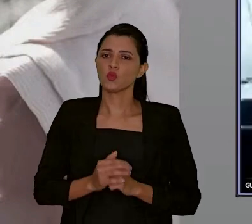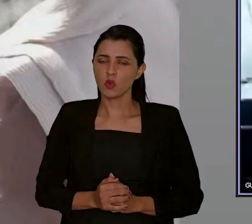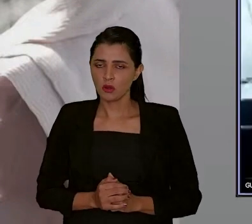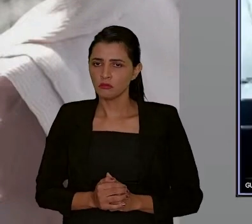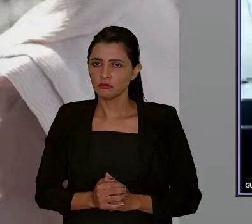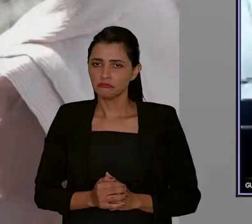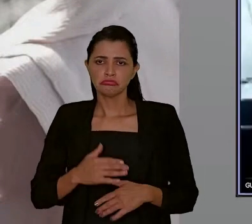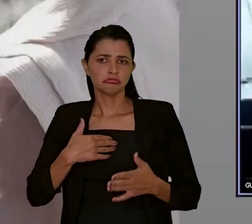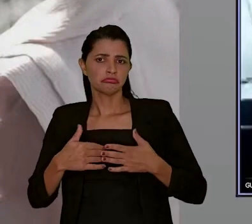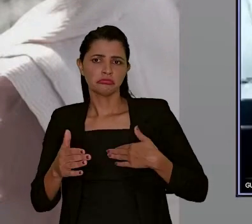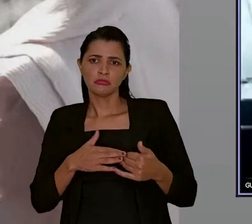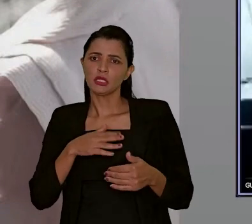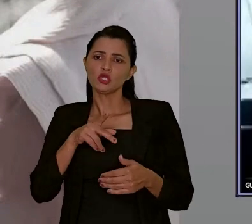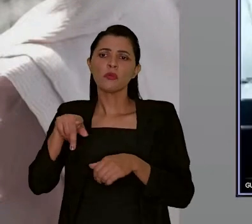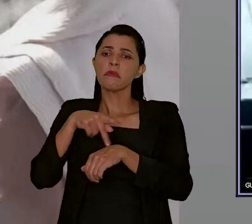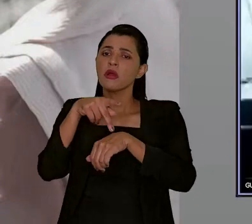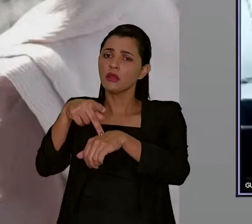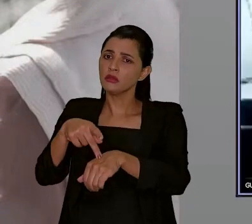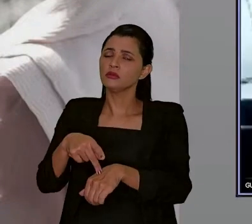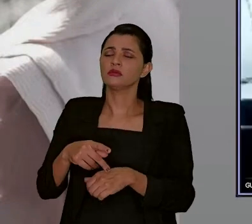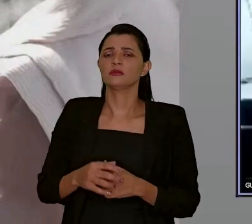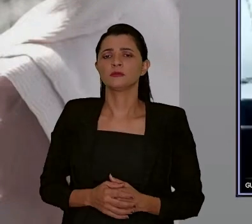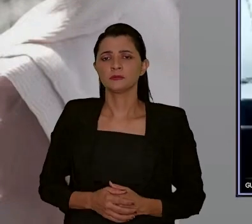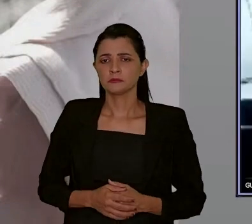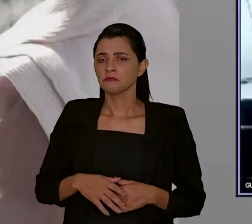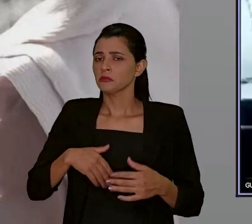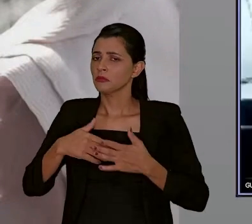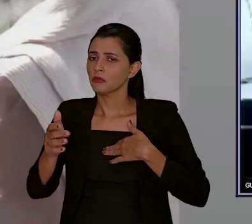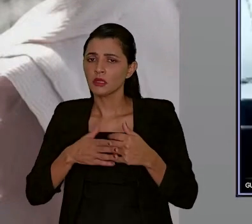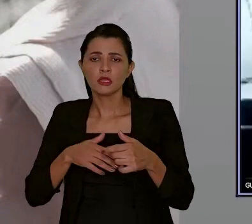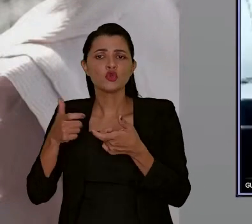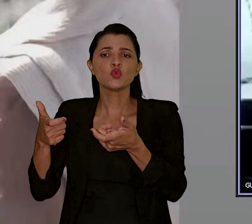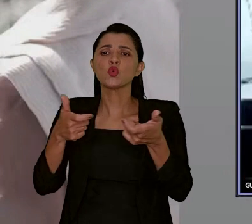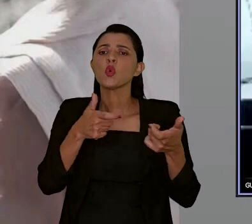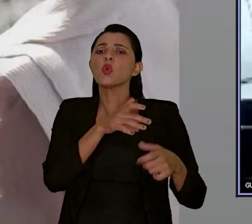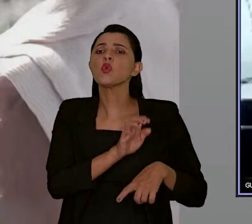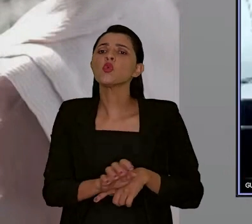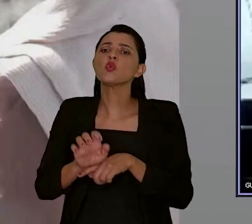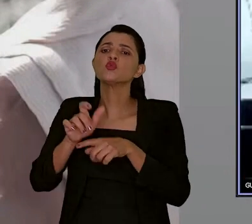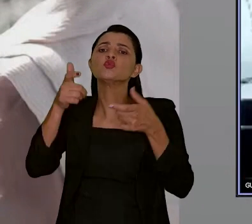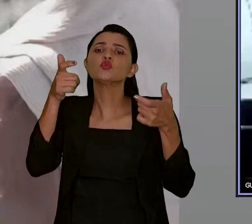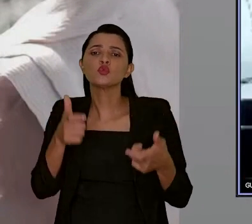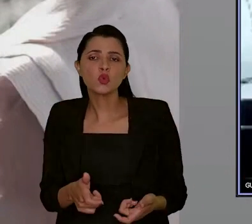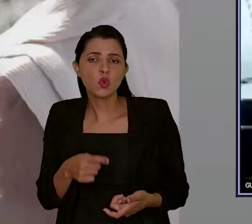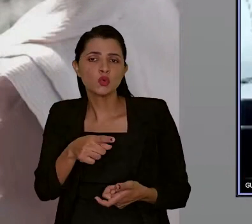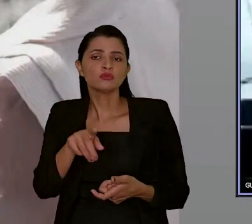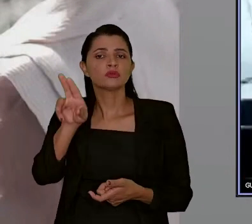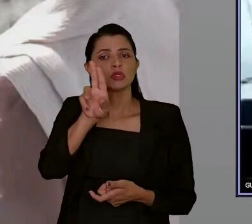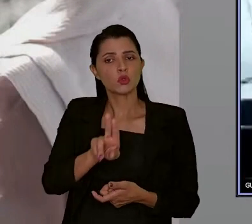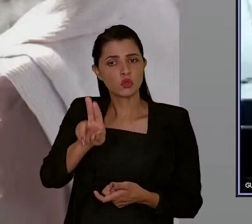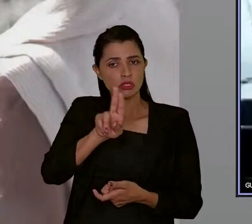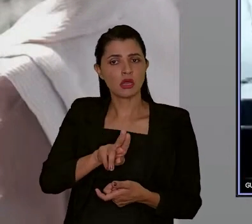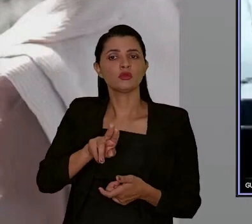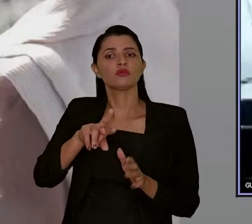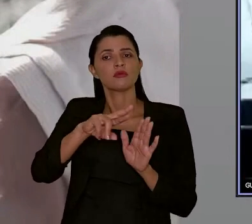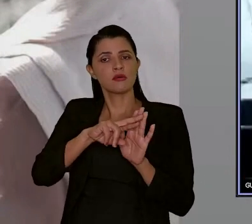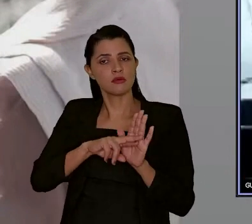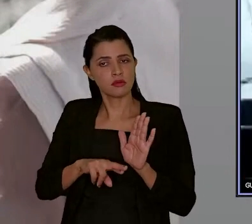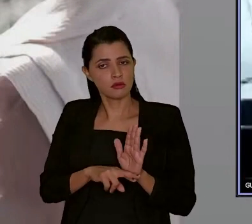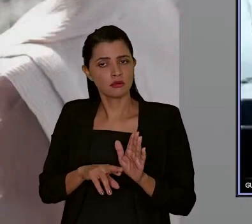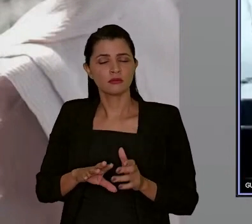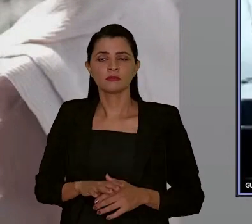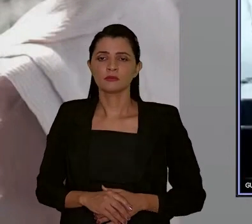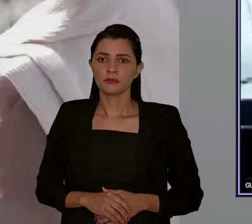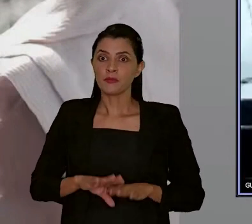do país, independentemente do estado no qual ela esteja sendo aplicada. Daí a regra do